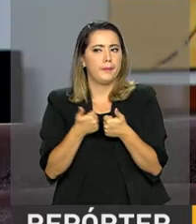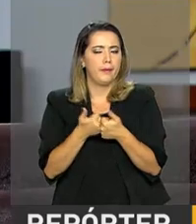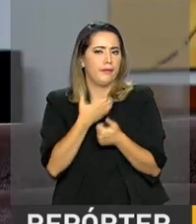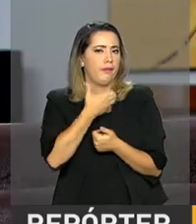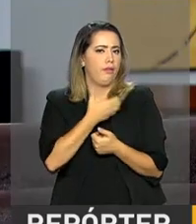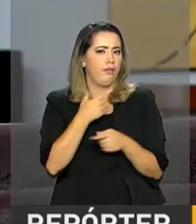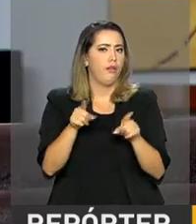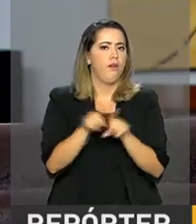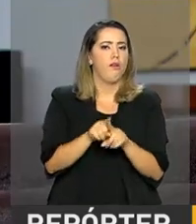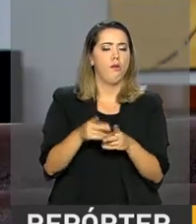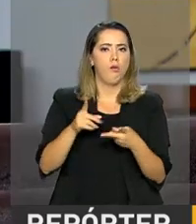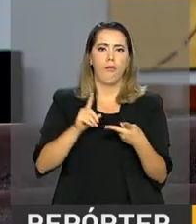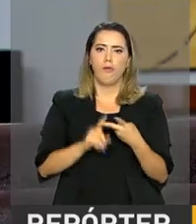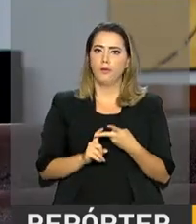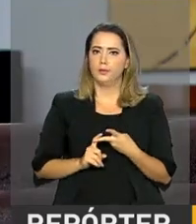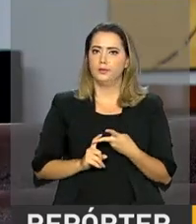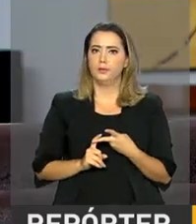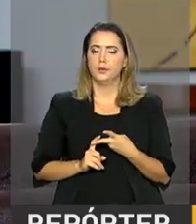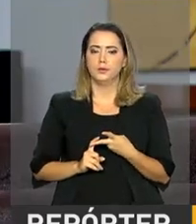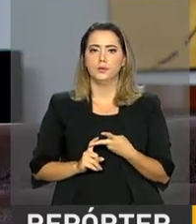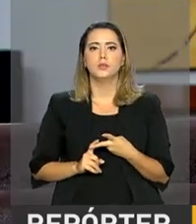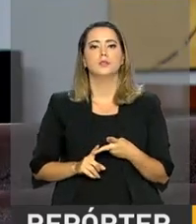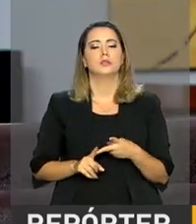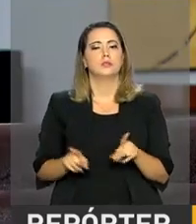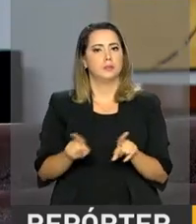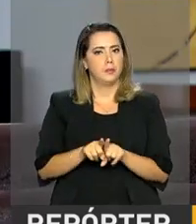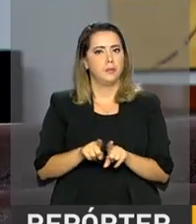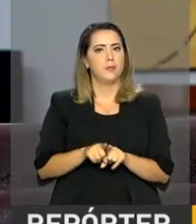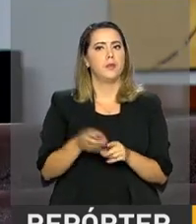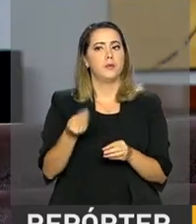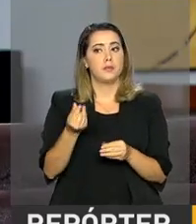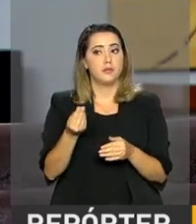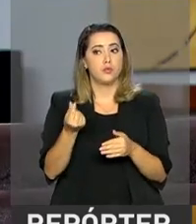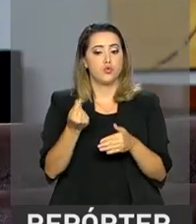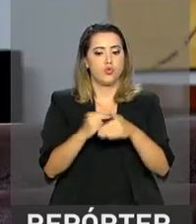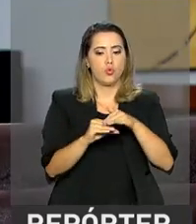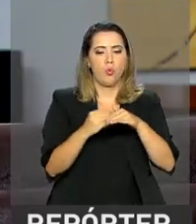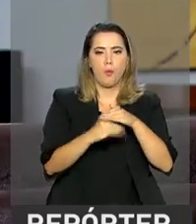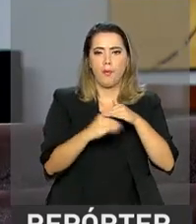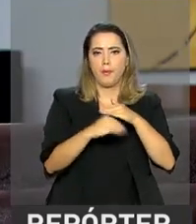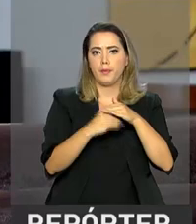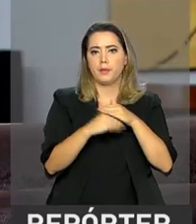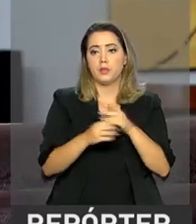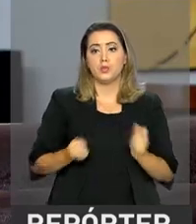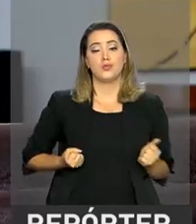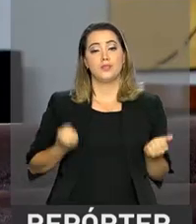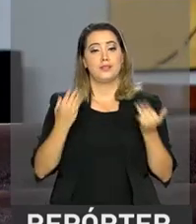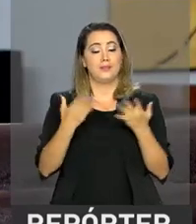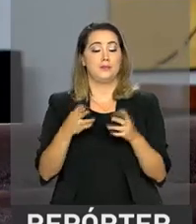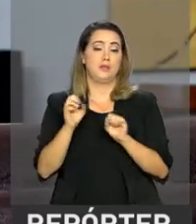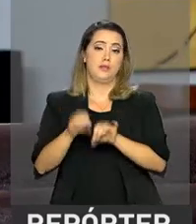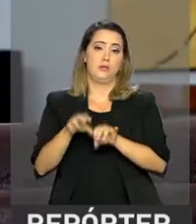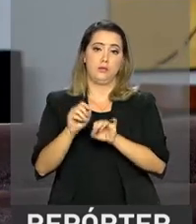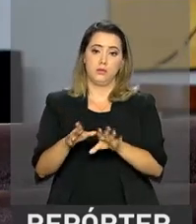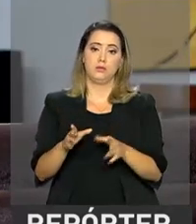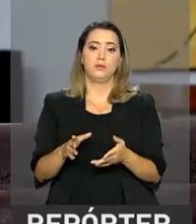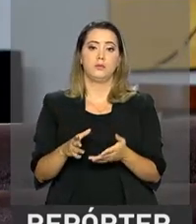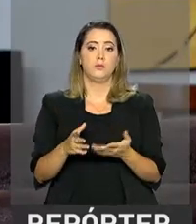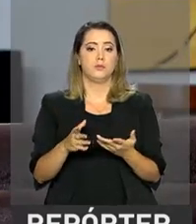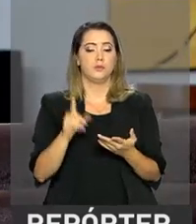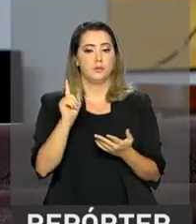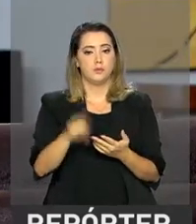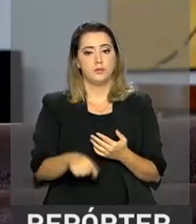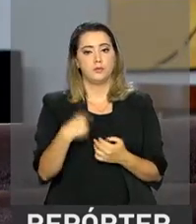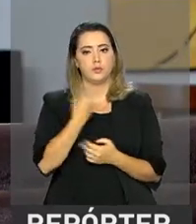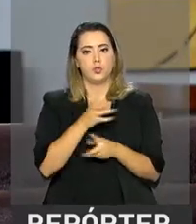está chegando a época não só de fazer compra para o Natal, mas de fazer alguma reserva, de ter algumas despesas, especialmente na área de educação, né?